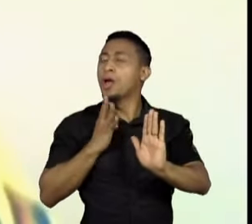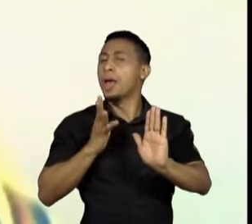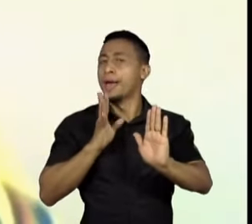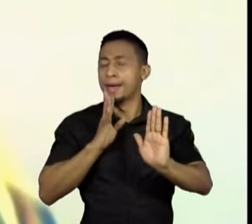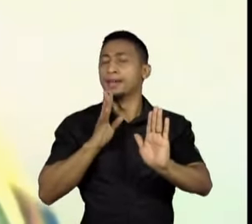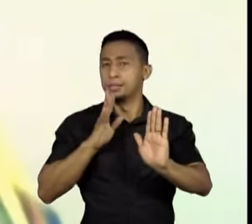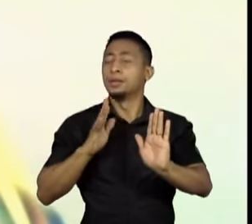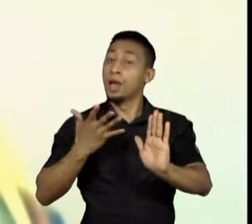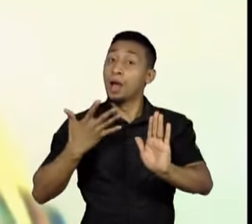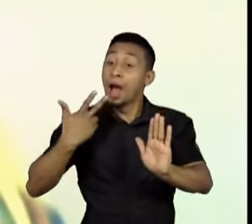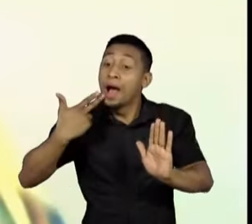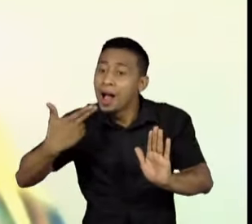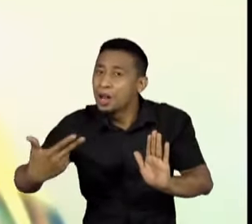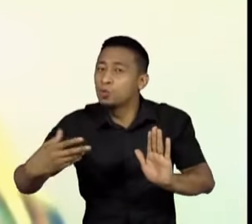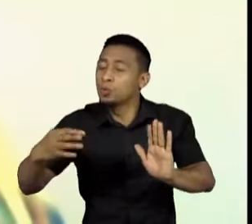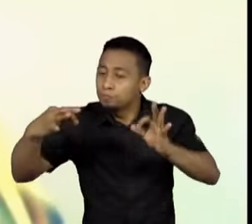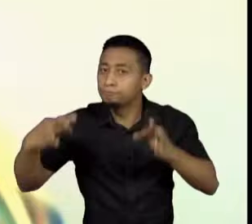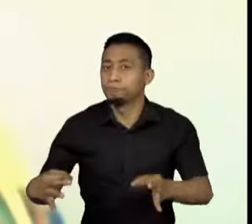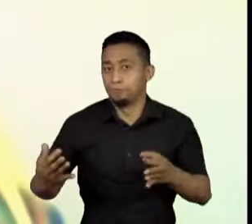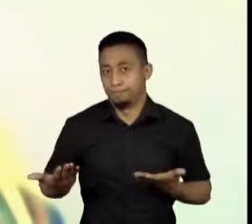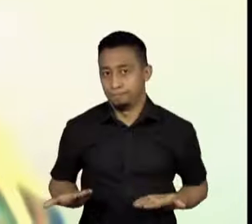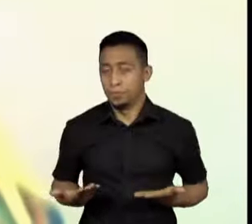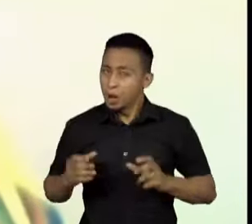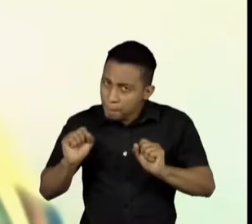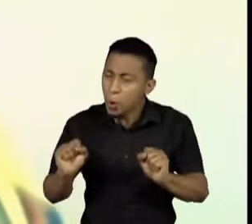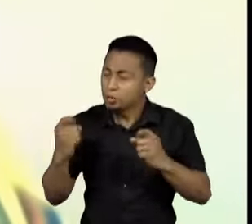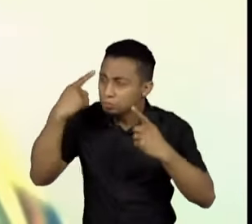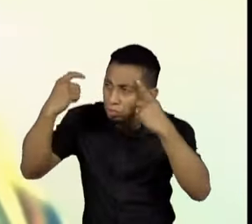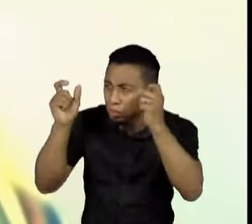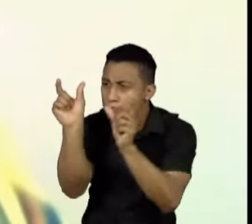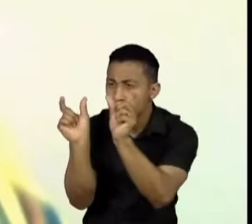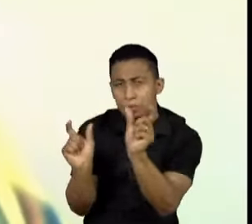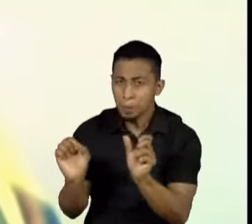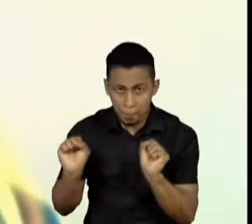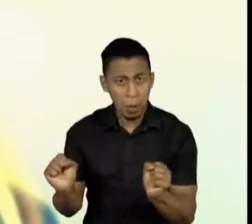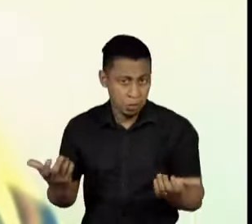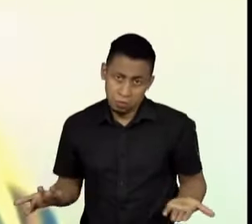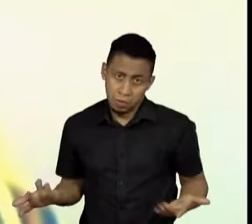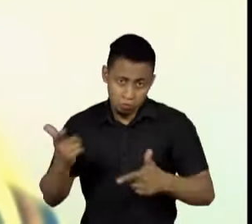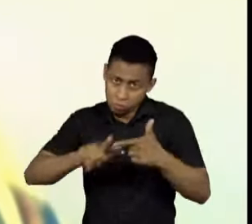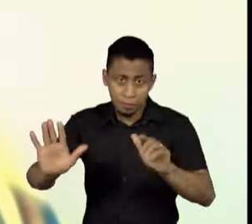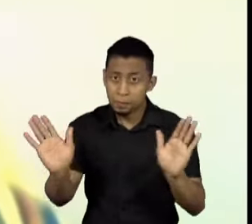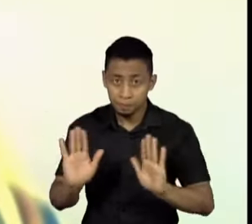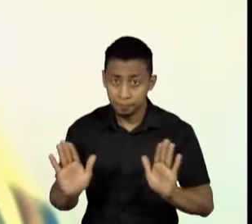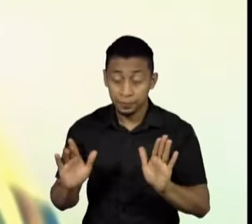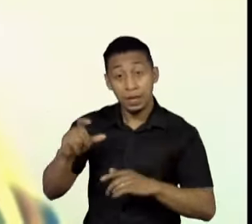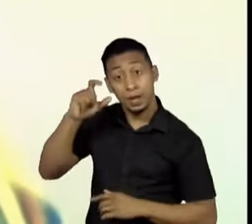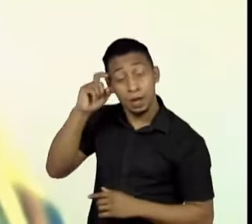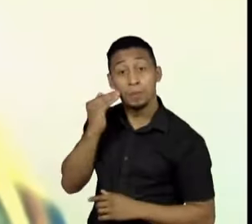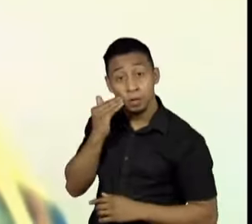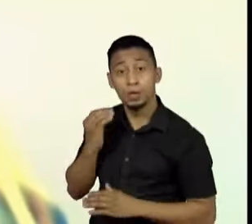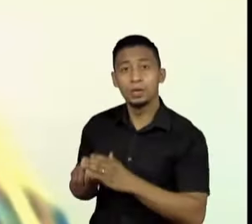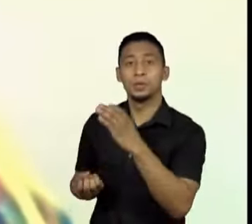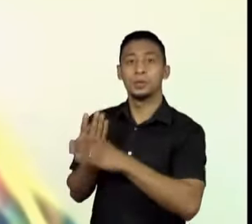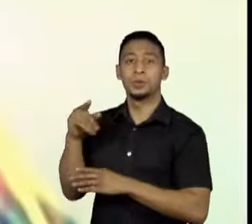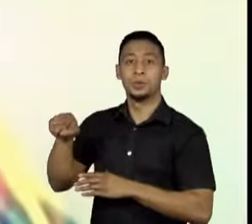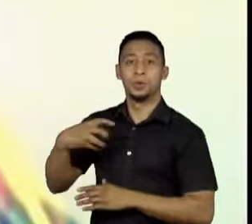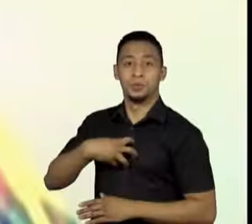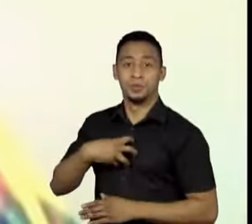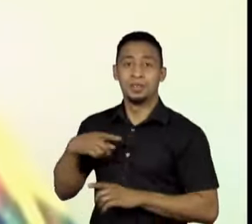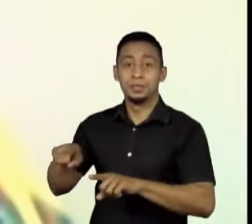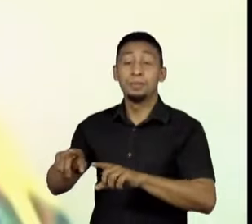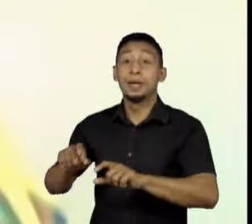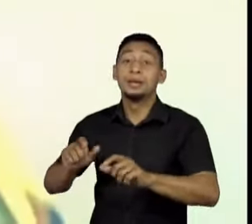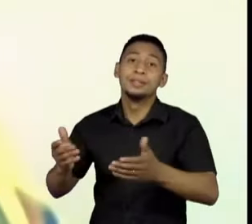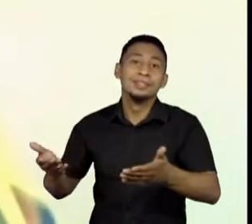norma oculta, né? Exatamente. Ora, então, o que o Guimarães Rosa cria é neologismo. Mas quem